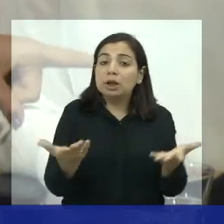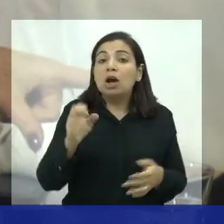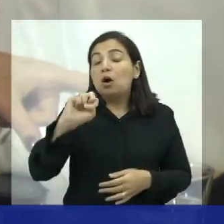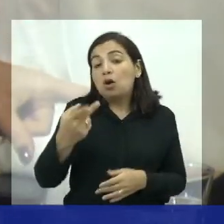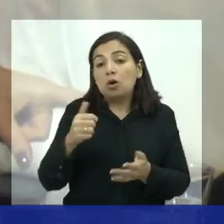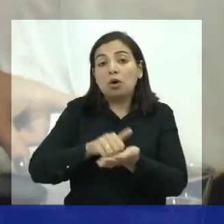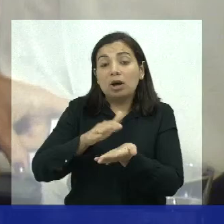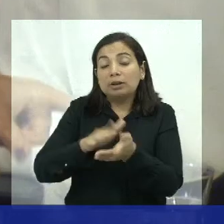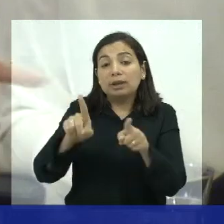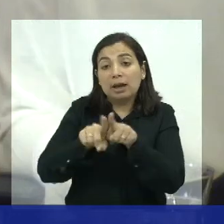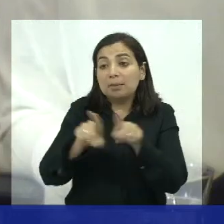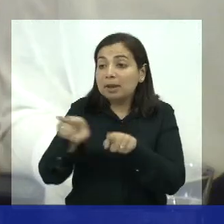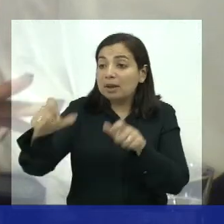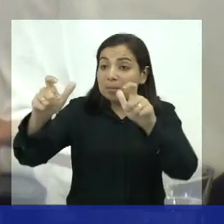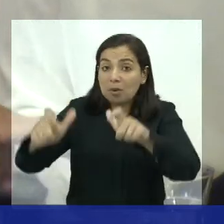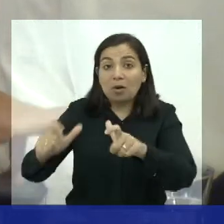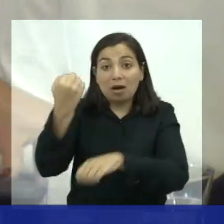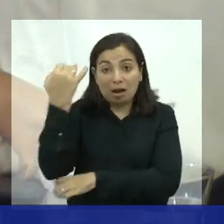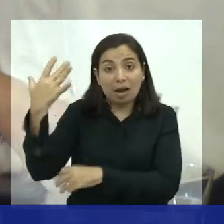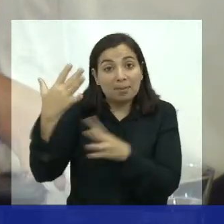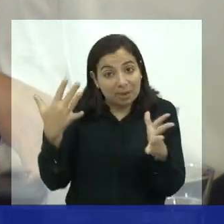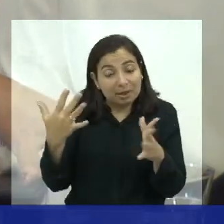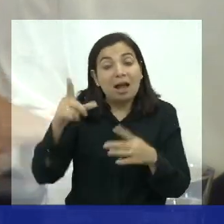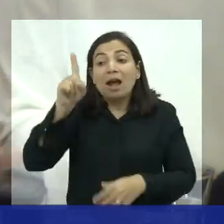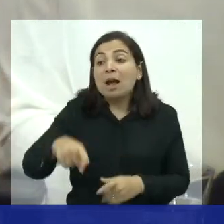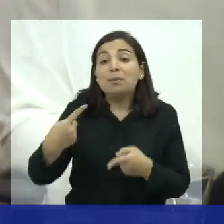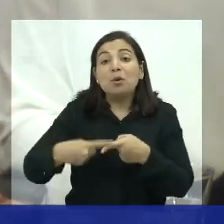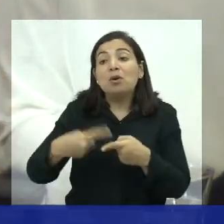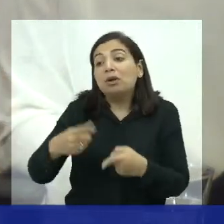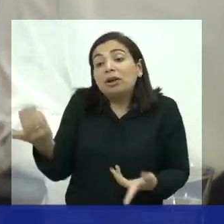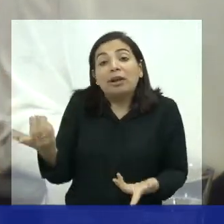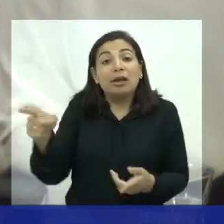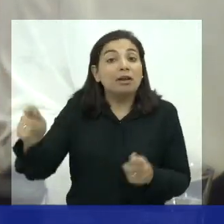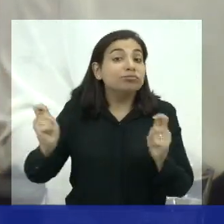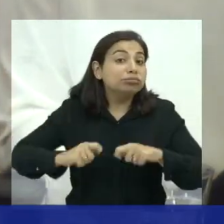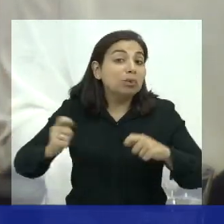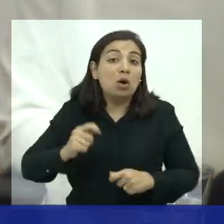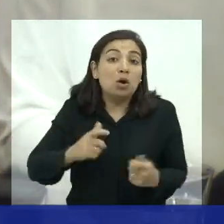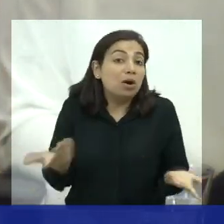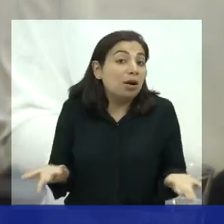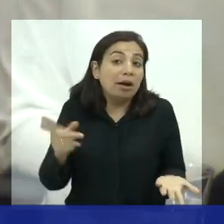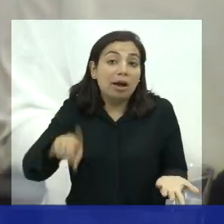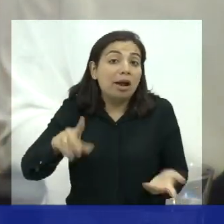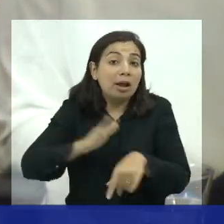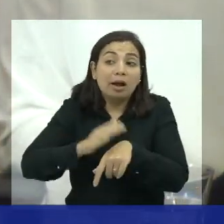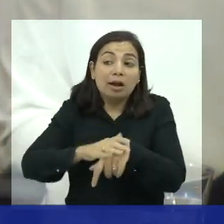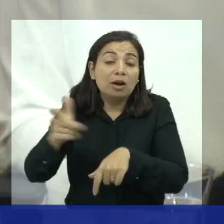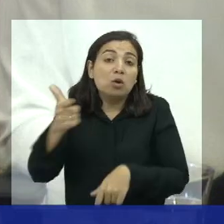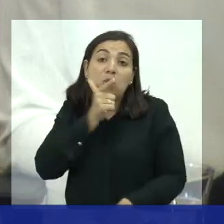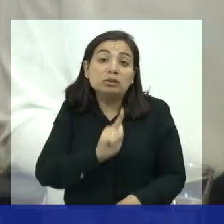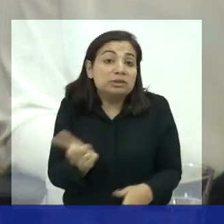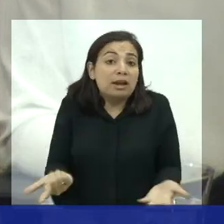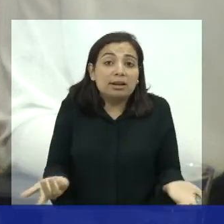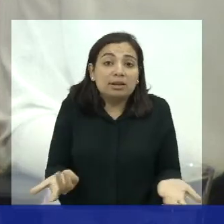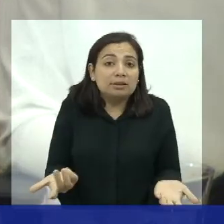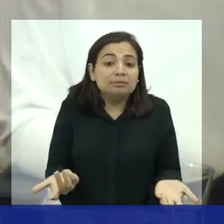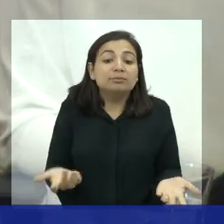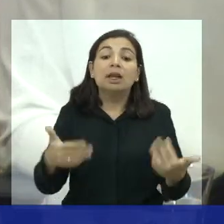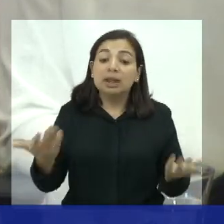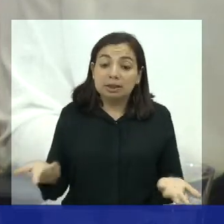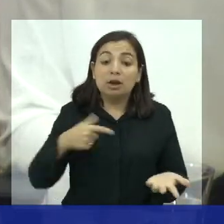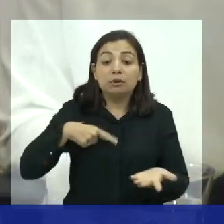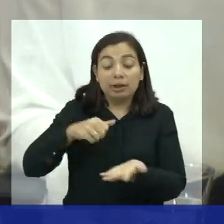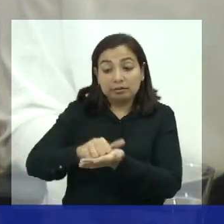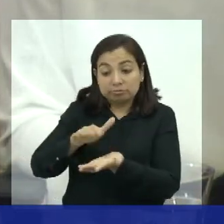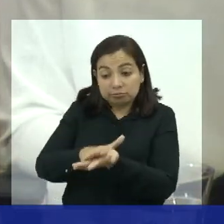área ambiental, é porque é o que resta para ela. Então, assim, de certa forma, ela vai ser penalizada pela omissão